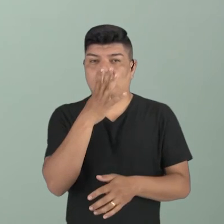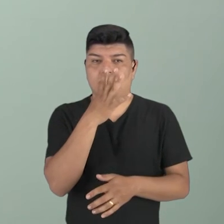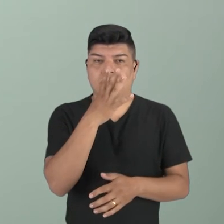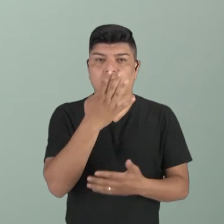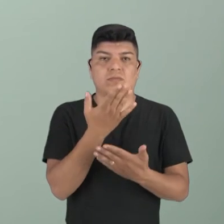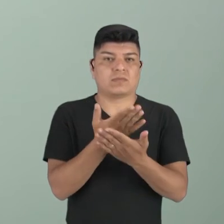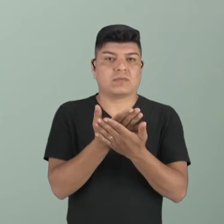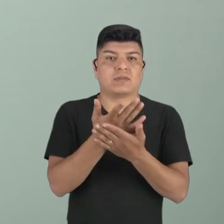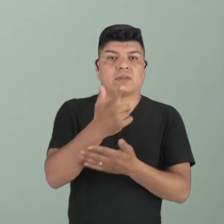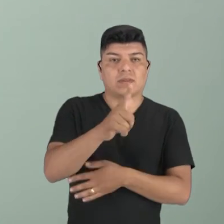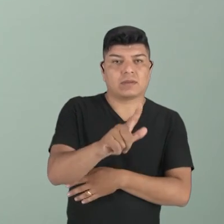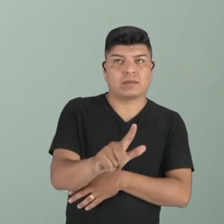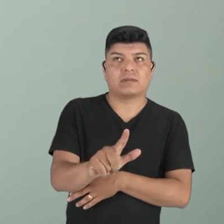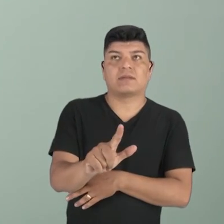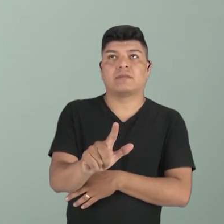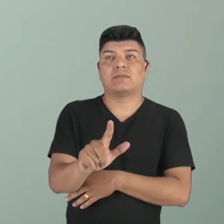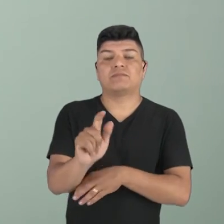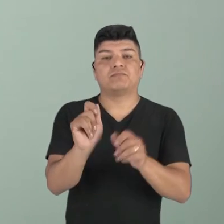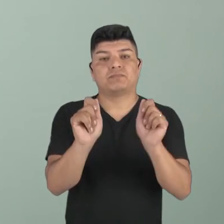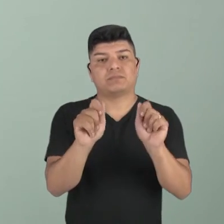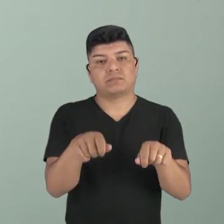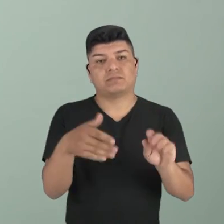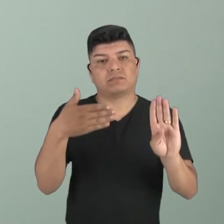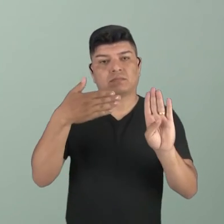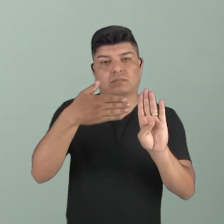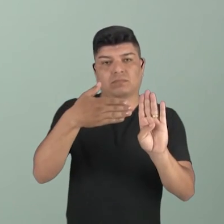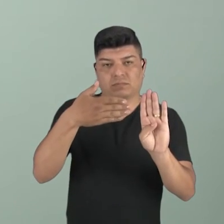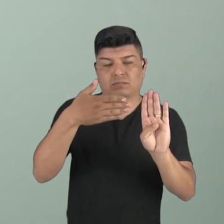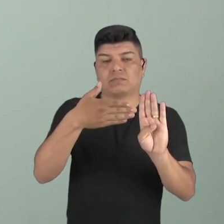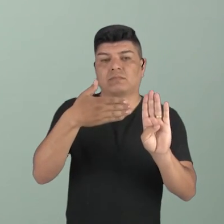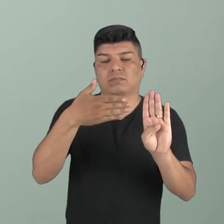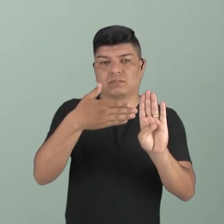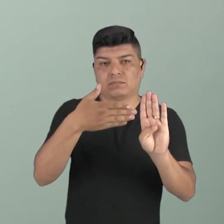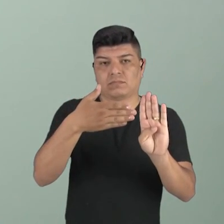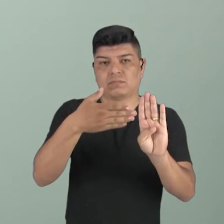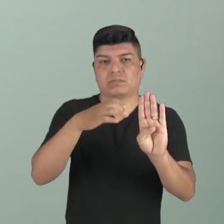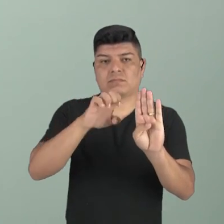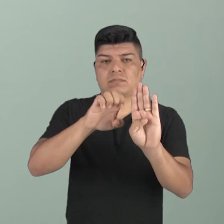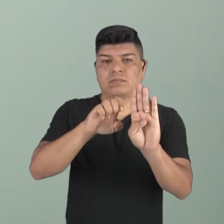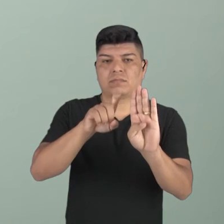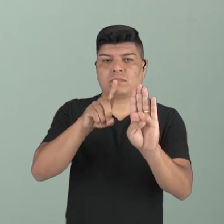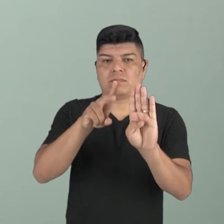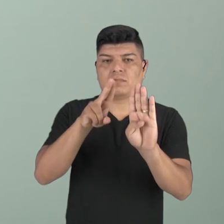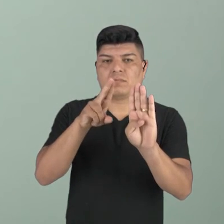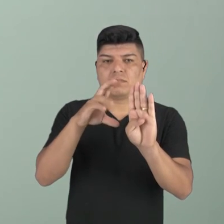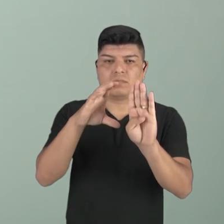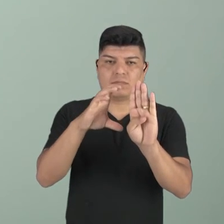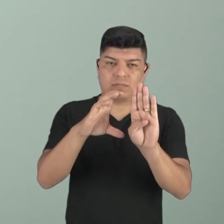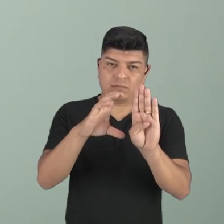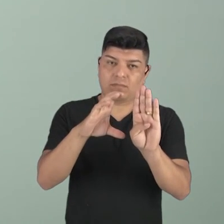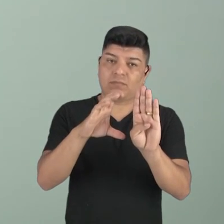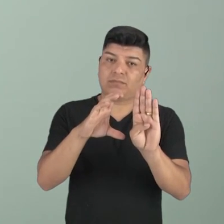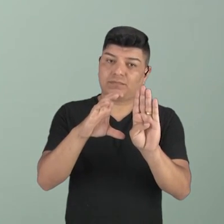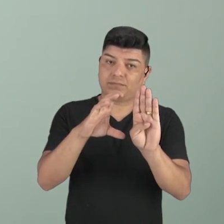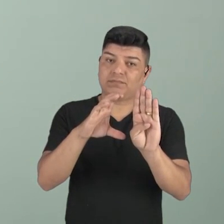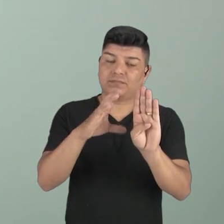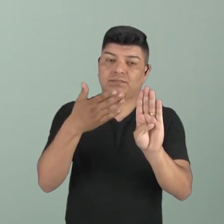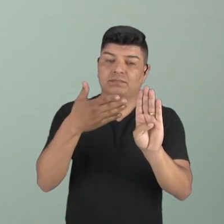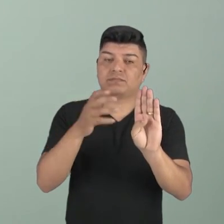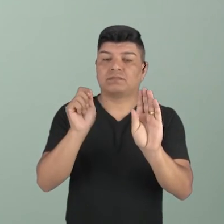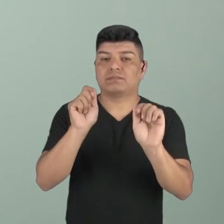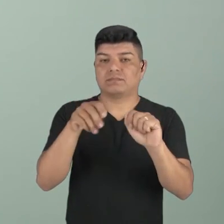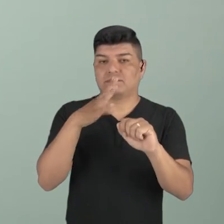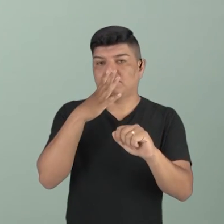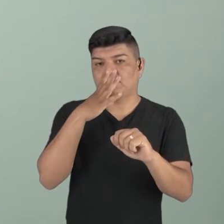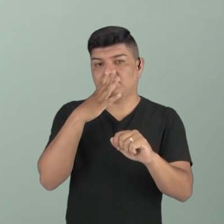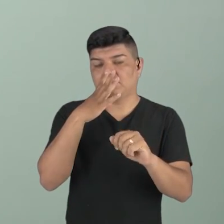assistir essa aula novamente, você pode acessar a nossa aula, né? Lá na nossa plataforma Eduque, né? Você pode